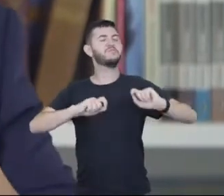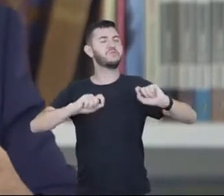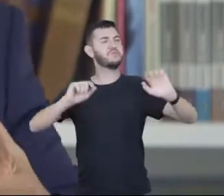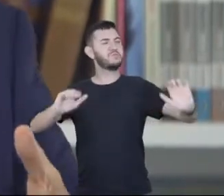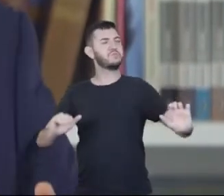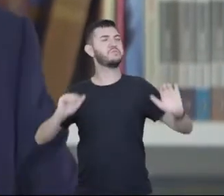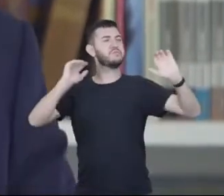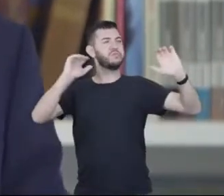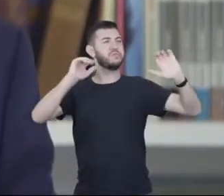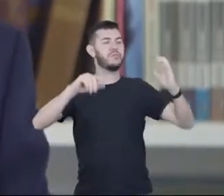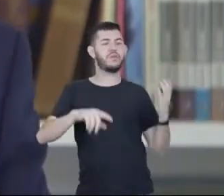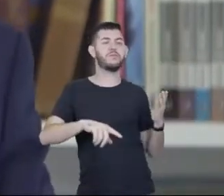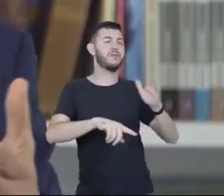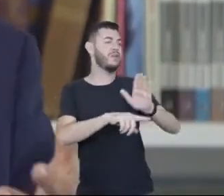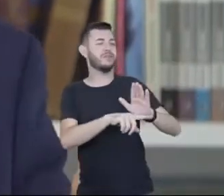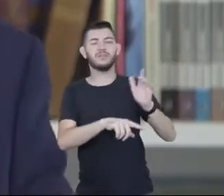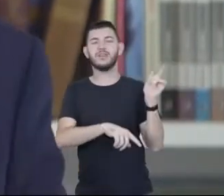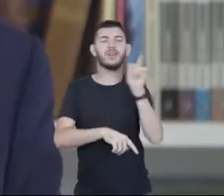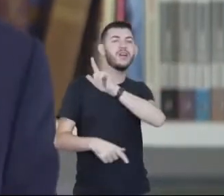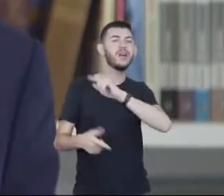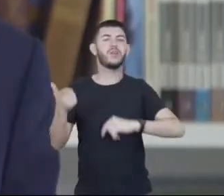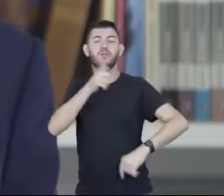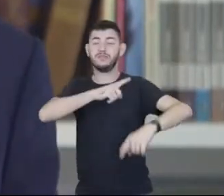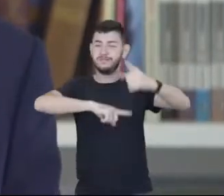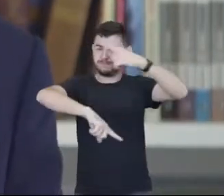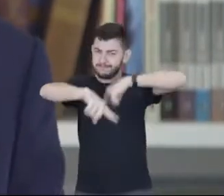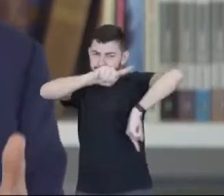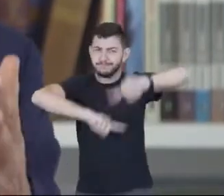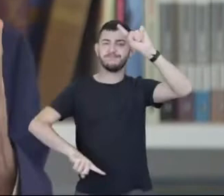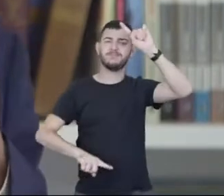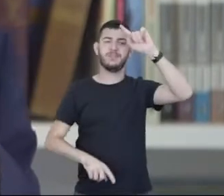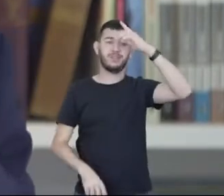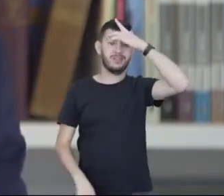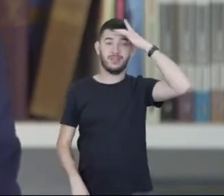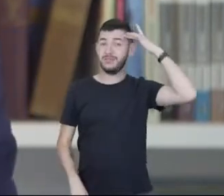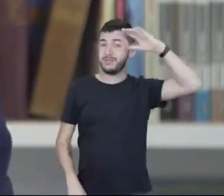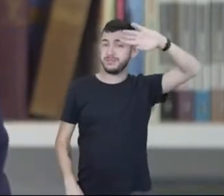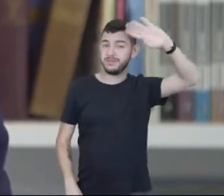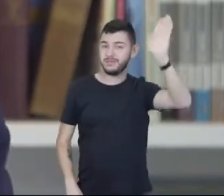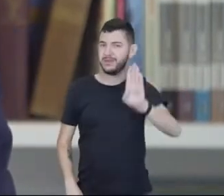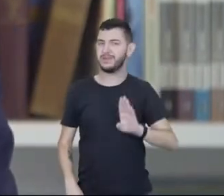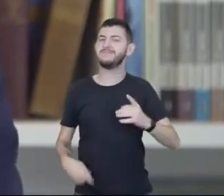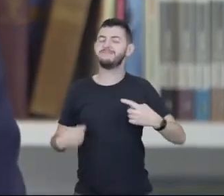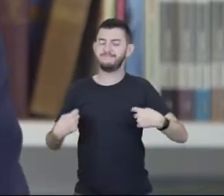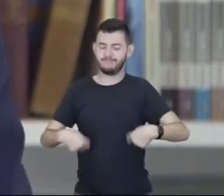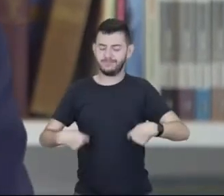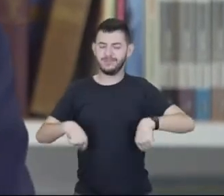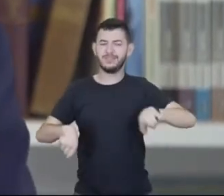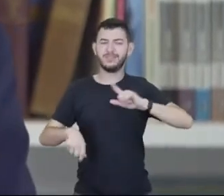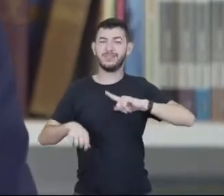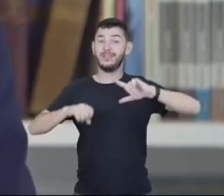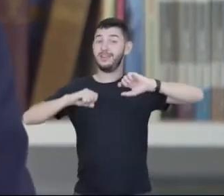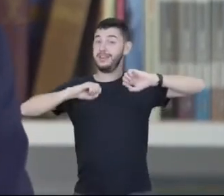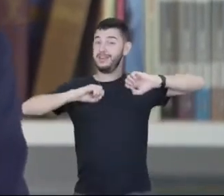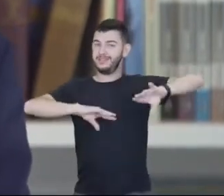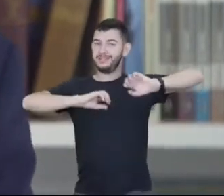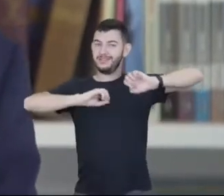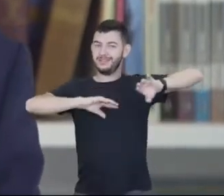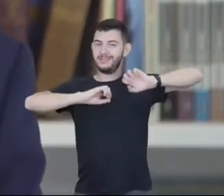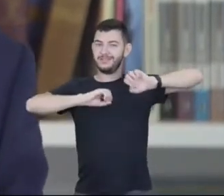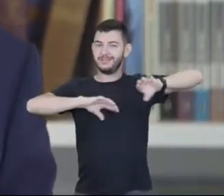Prosperidade que todos os brasileiros merecem o mais educação pesquisa